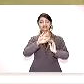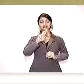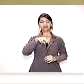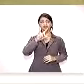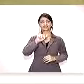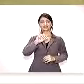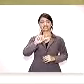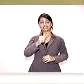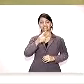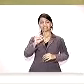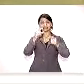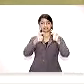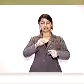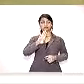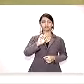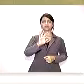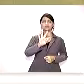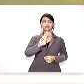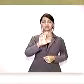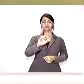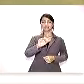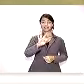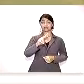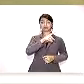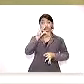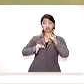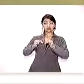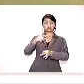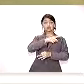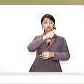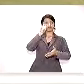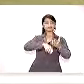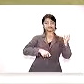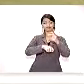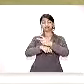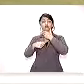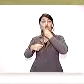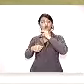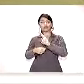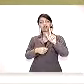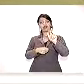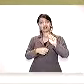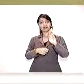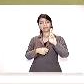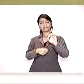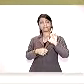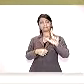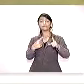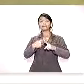Botucatu contra a sentença que negou registra atos de admissão de Valdecir Antônio Gabriel em 2011 por acúmulo remunerado